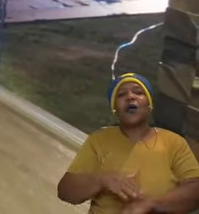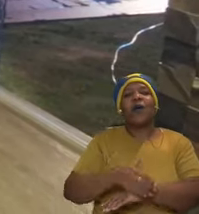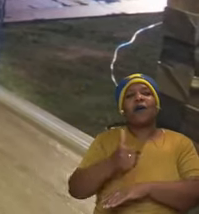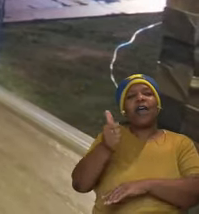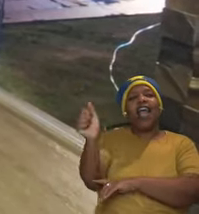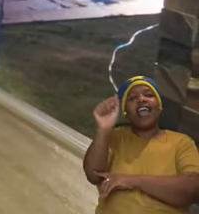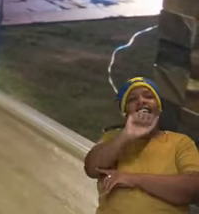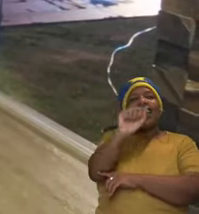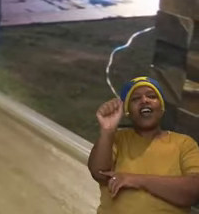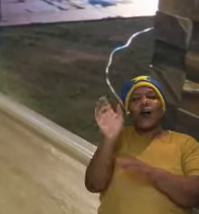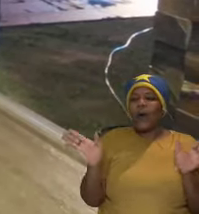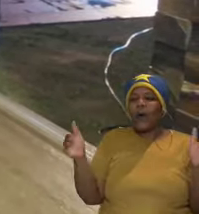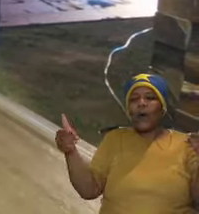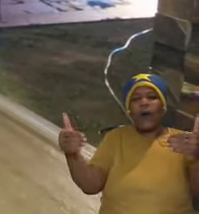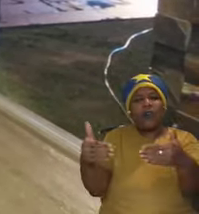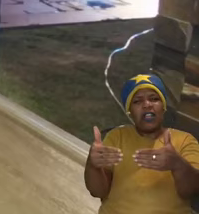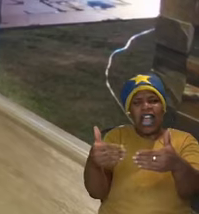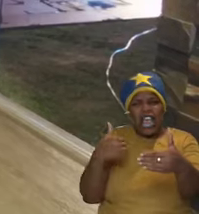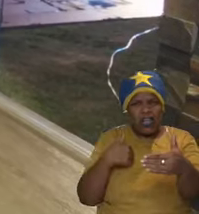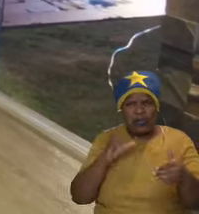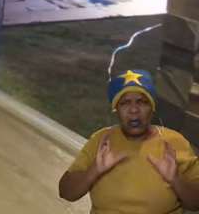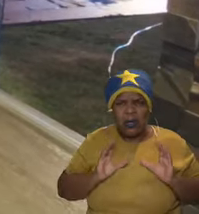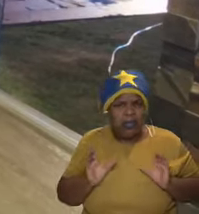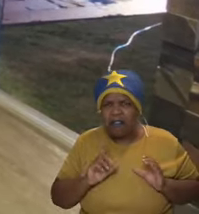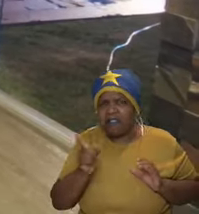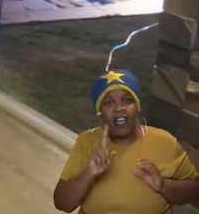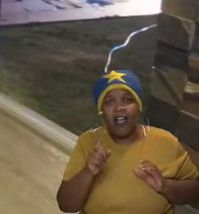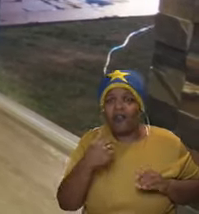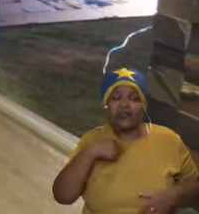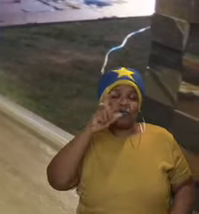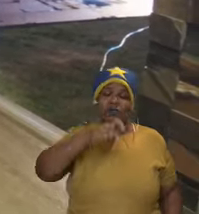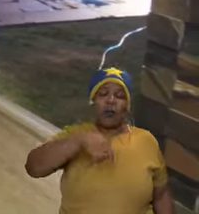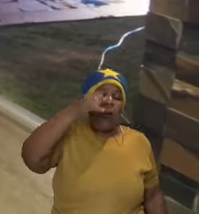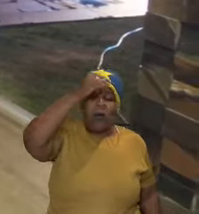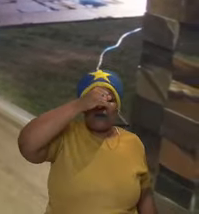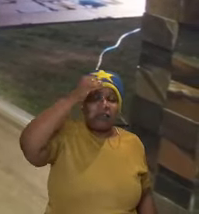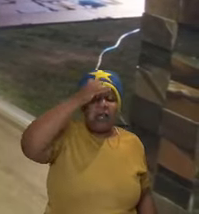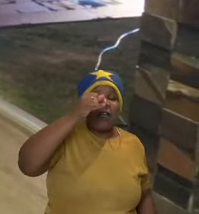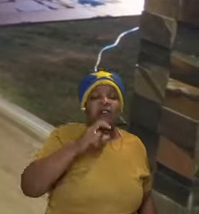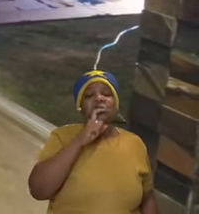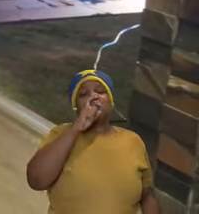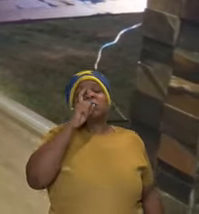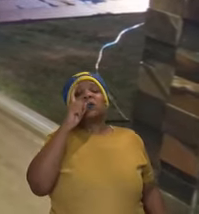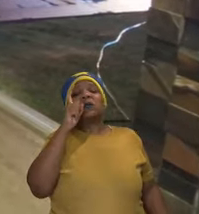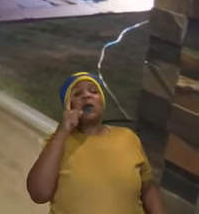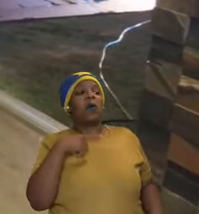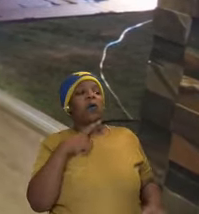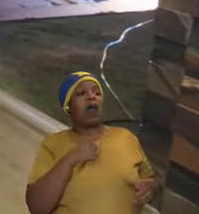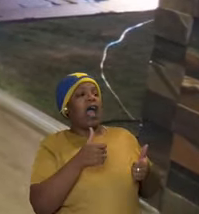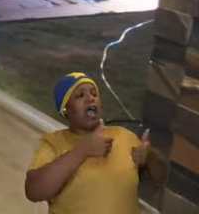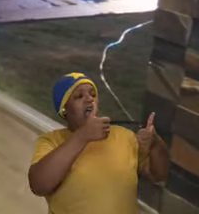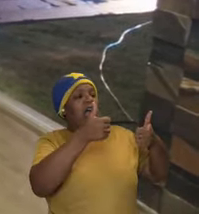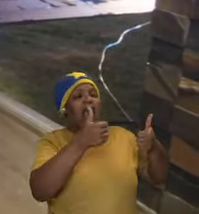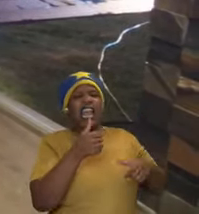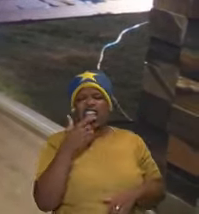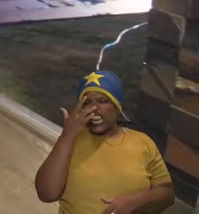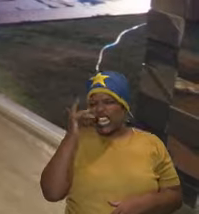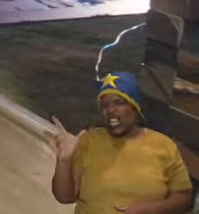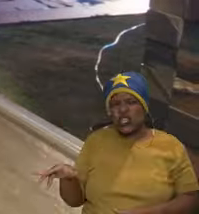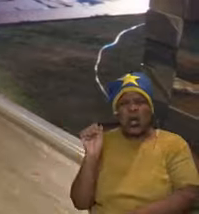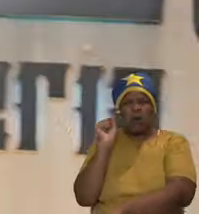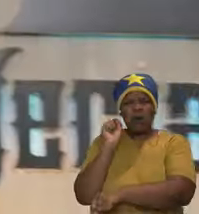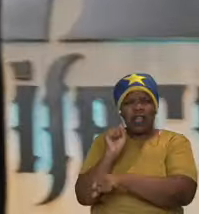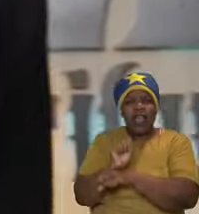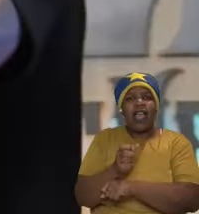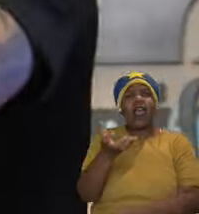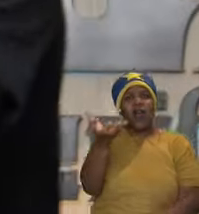parte mais parte, eu não sou boy, só não sou otário. Luxo pra quem corre, lixo pra quem tá parado.